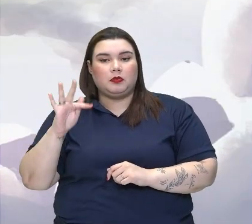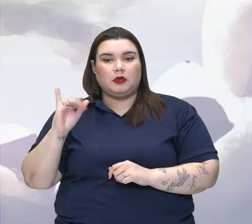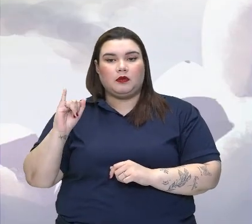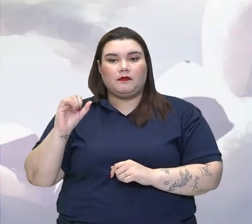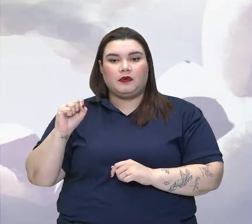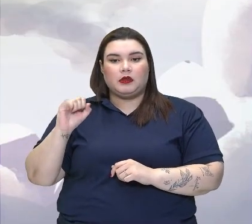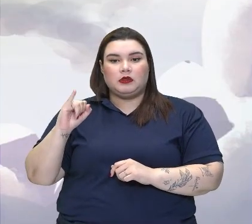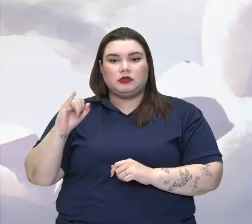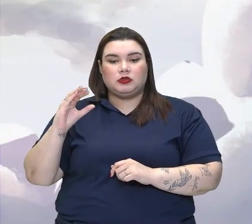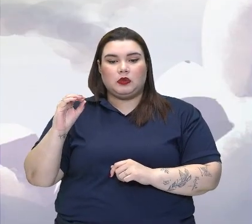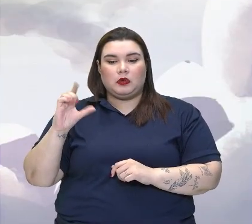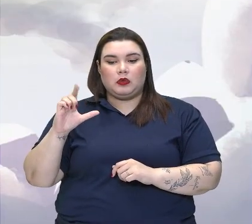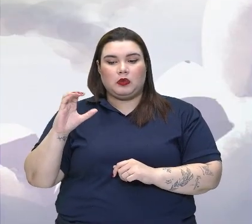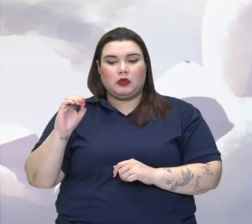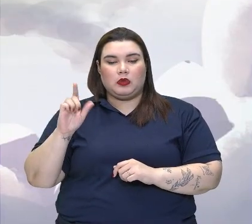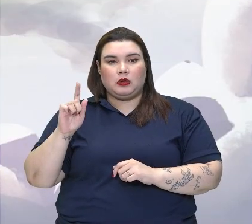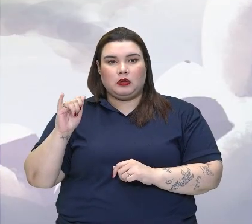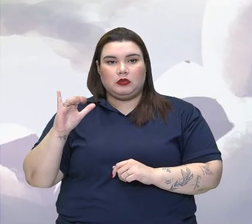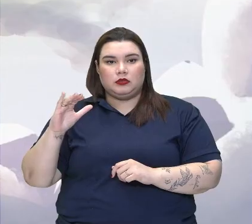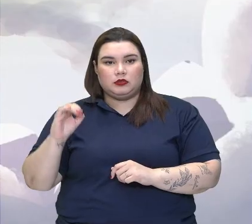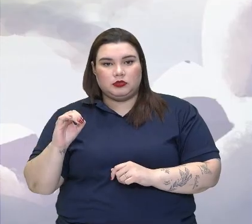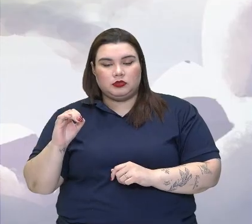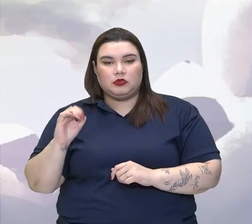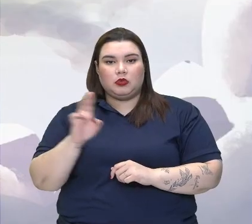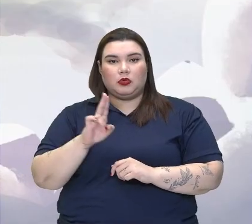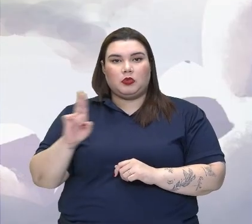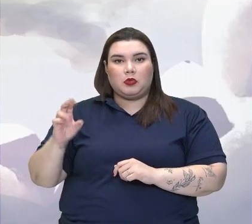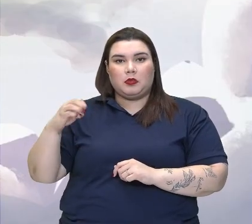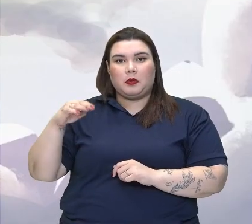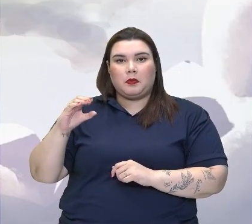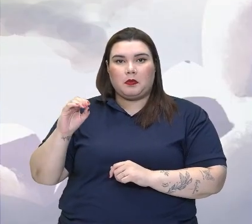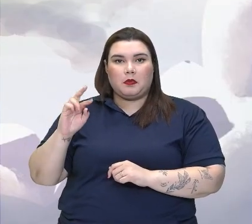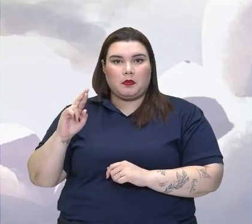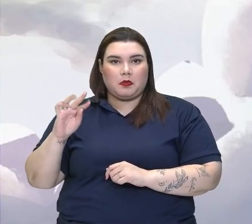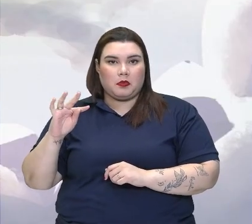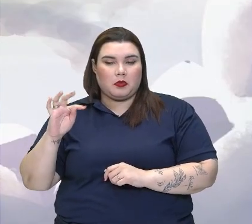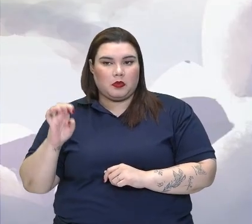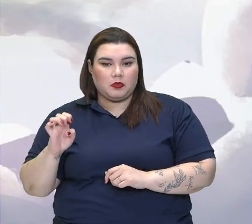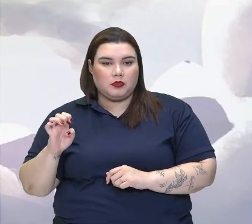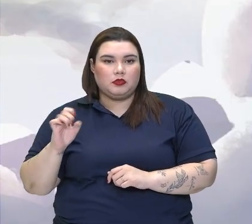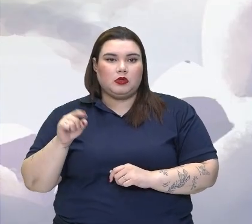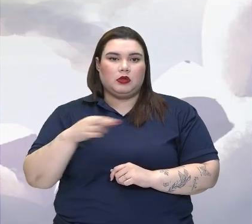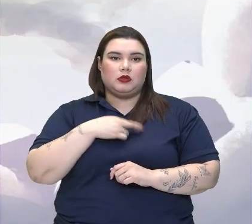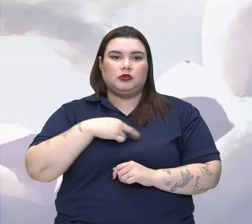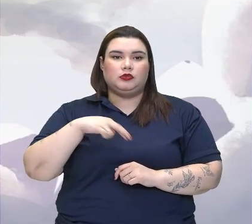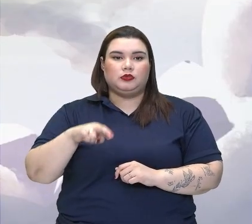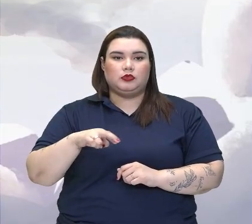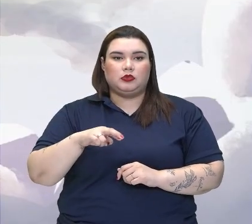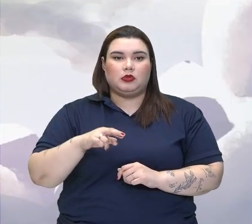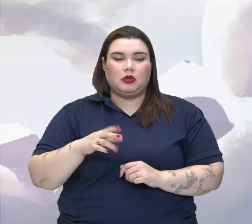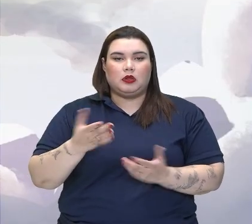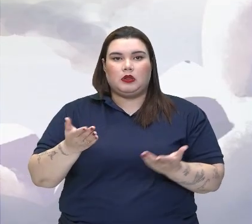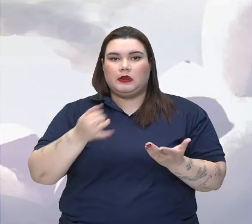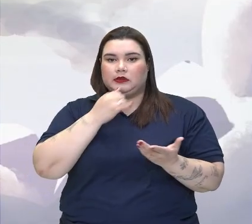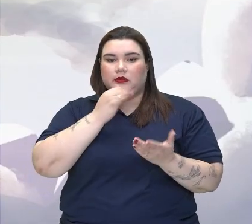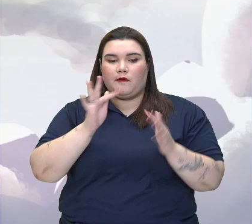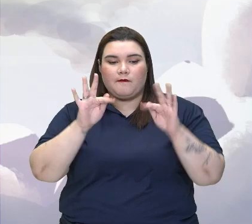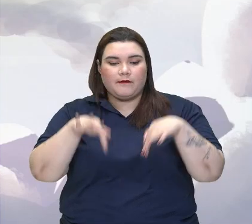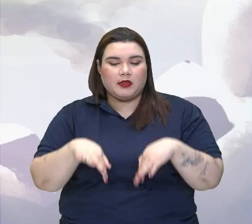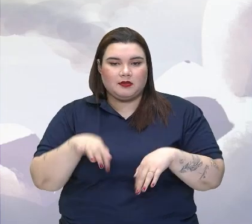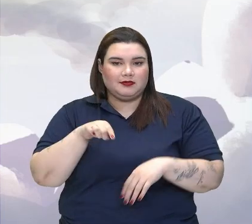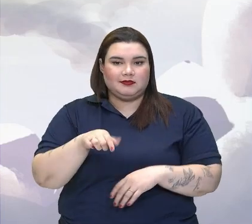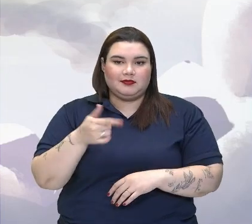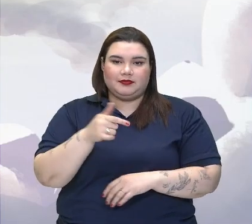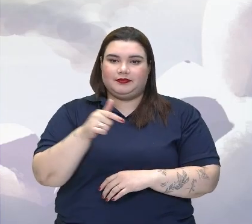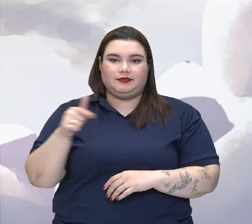seja, corporal, que nós chamamos morte, as religiões elas não veem como um fim. Não, acabou a existência ali, não